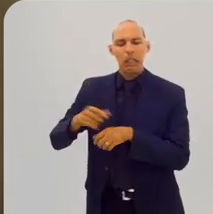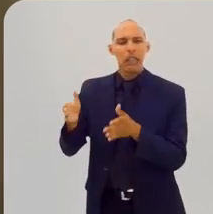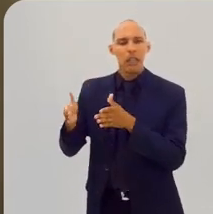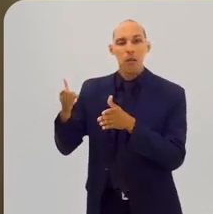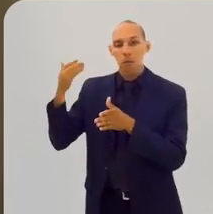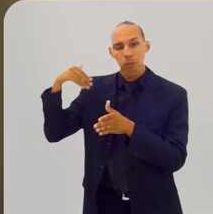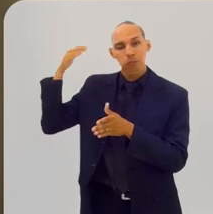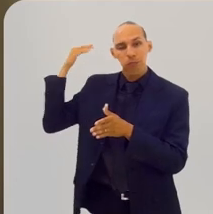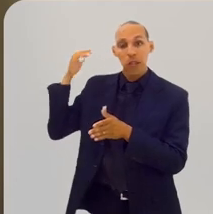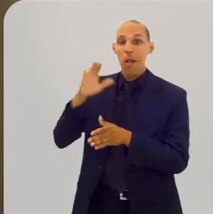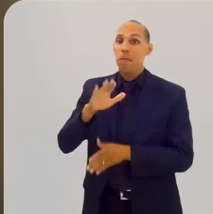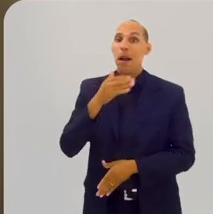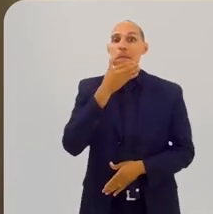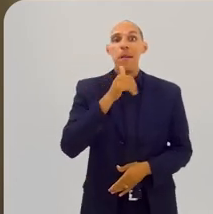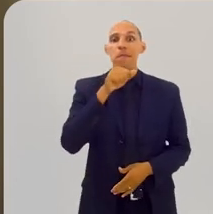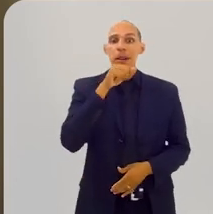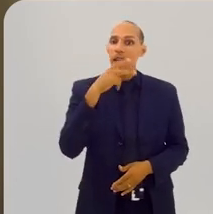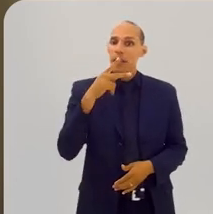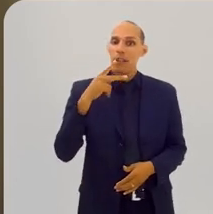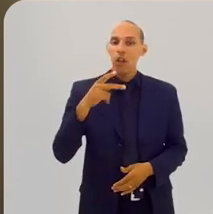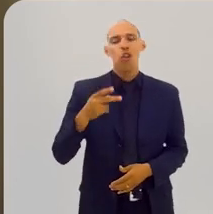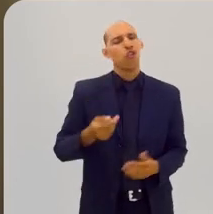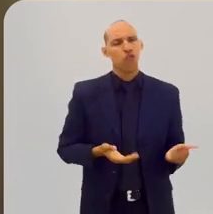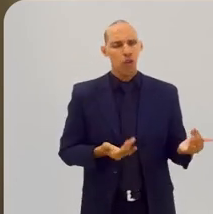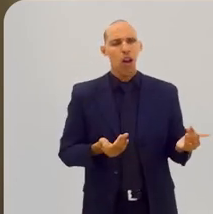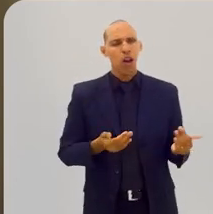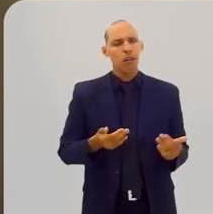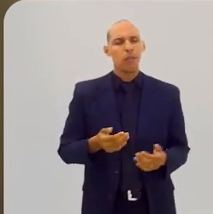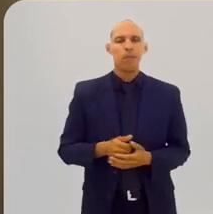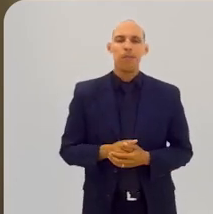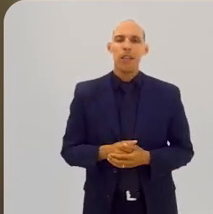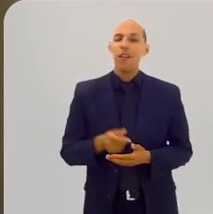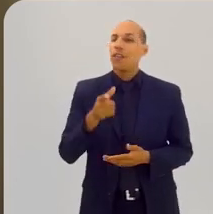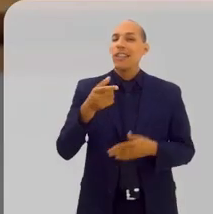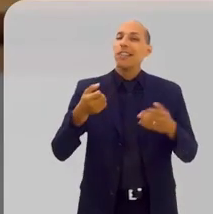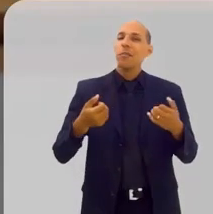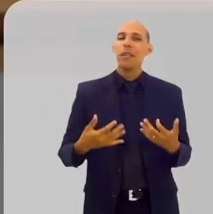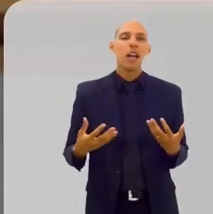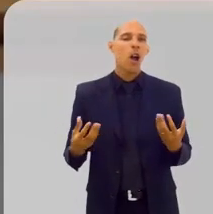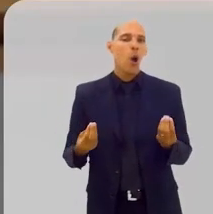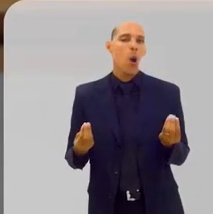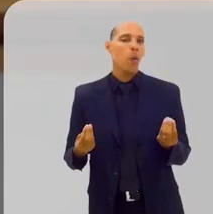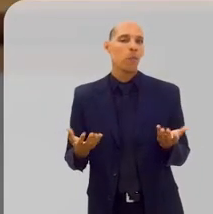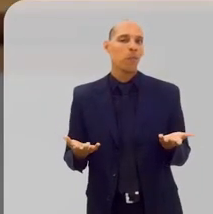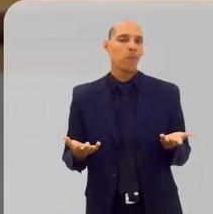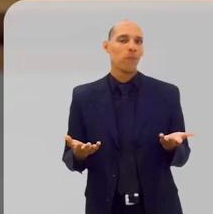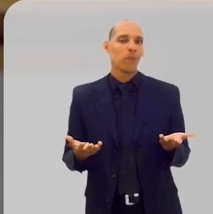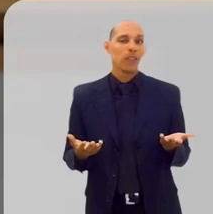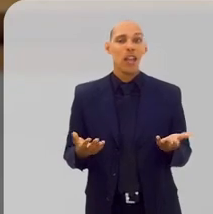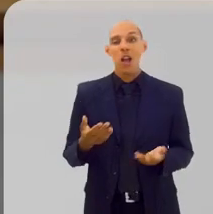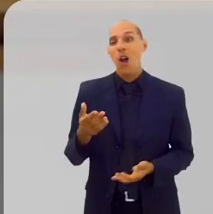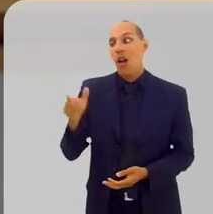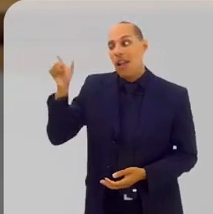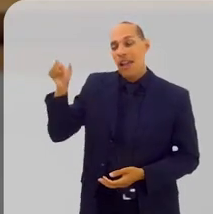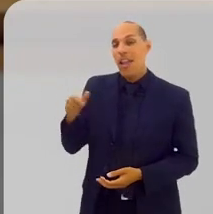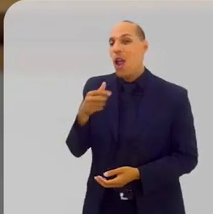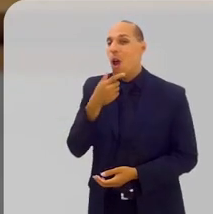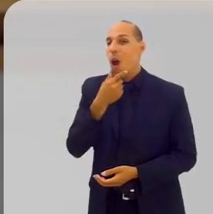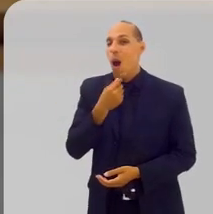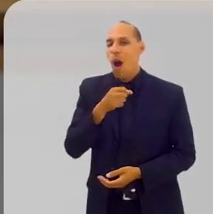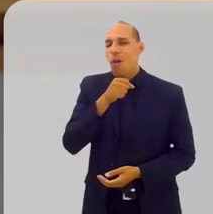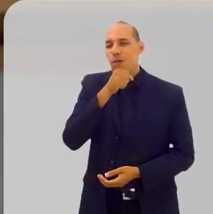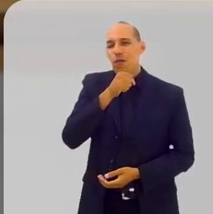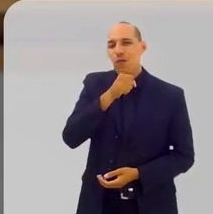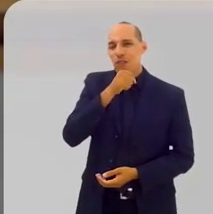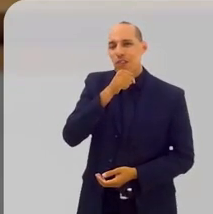E seu pai mais novo obviamente você explica o fato de uma pessoa mais velha